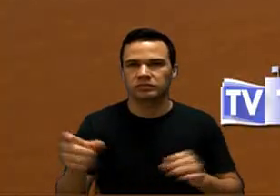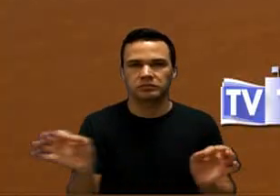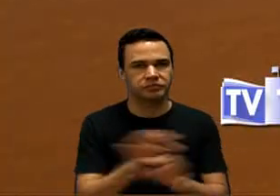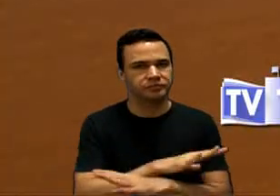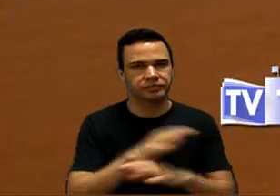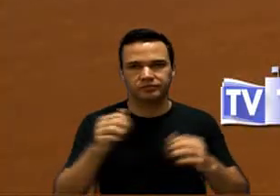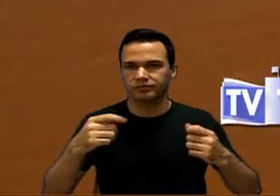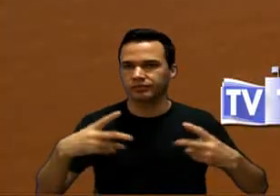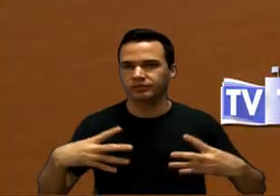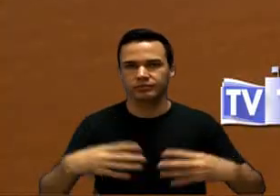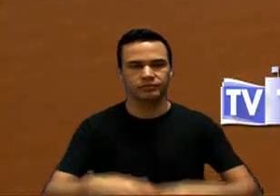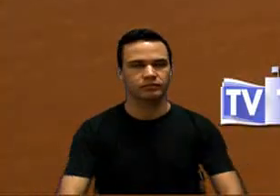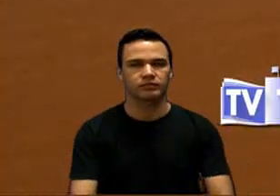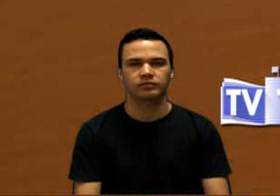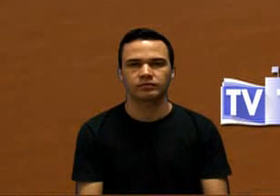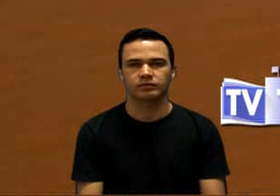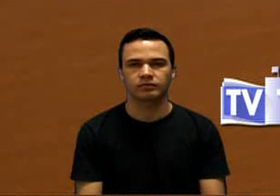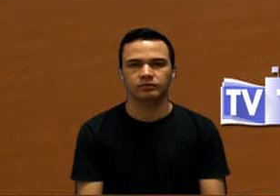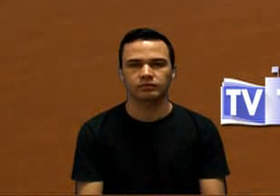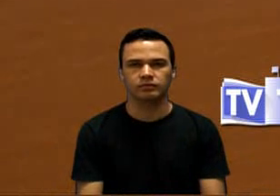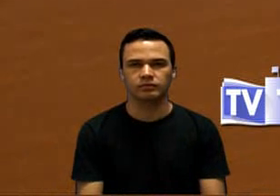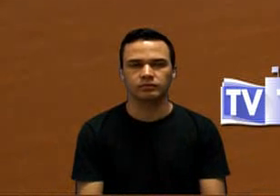lido, senhor presidente.